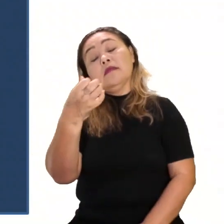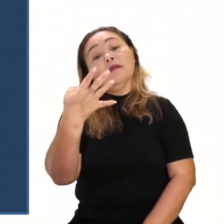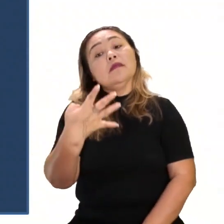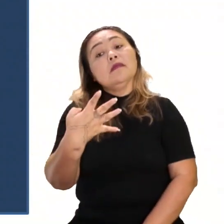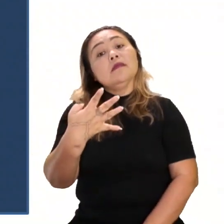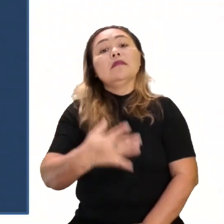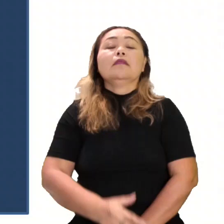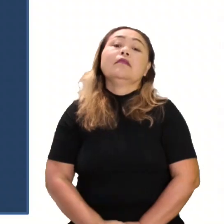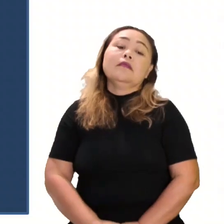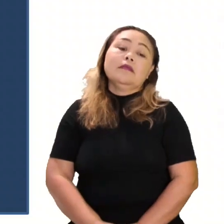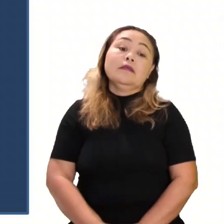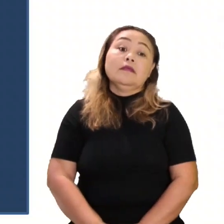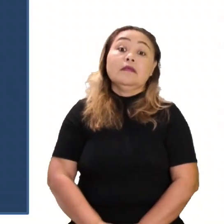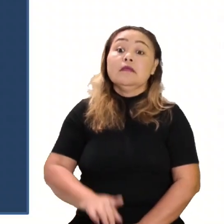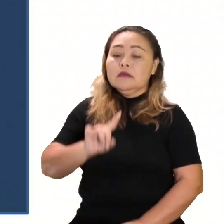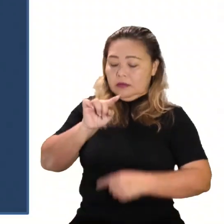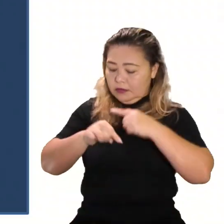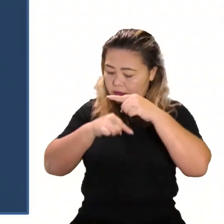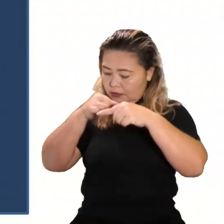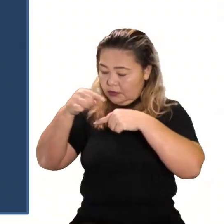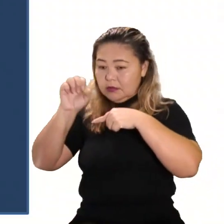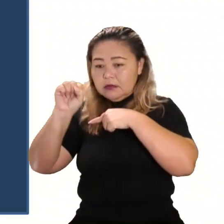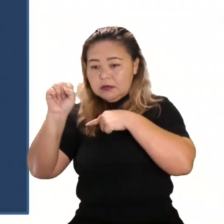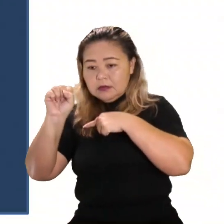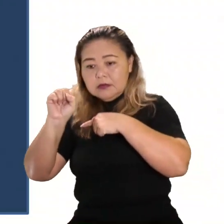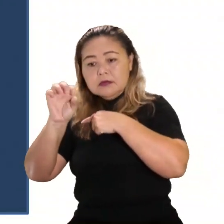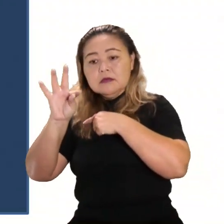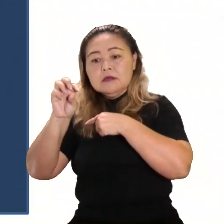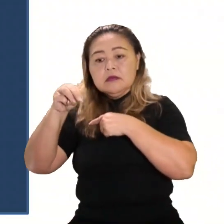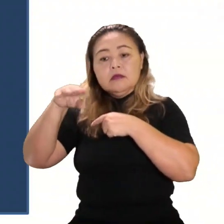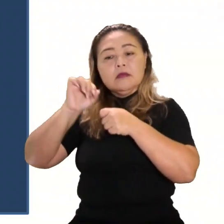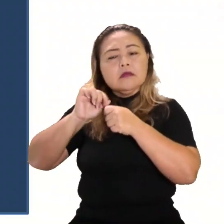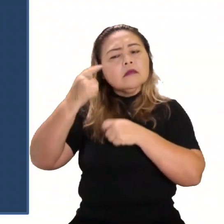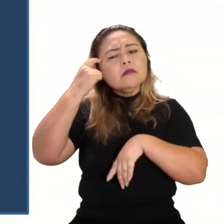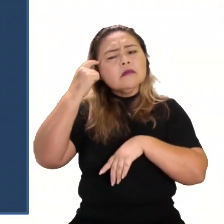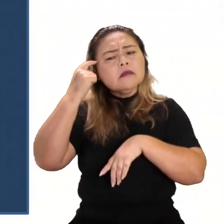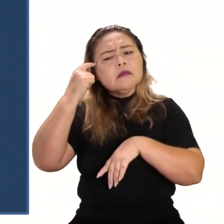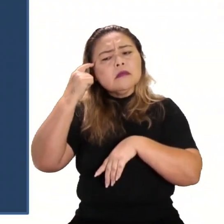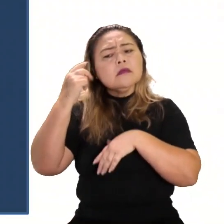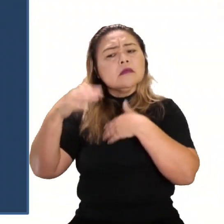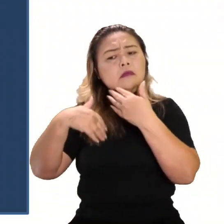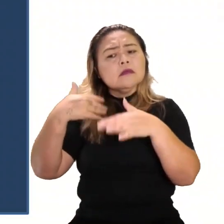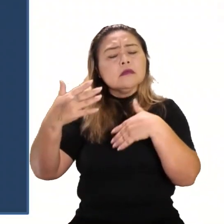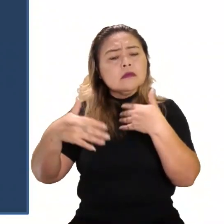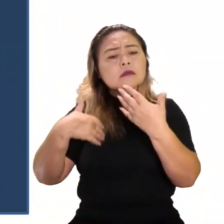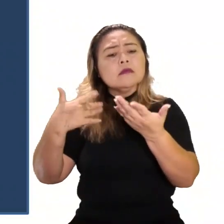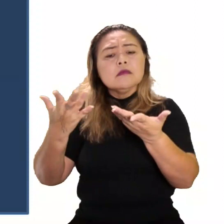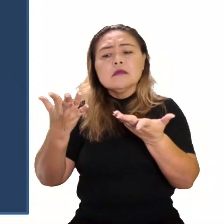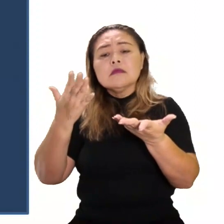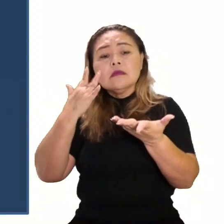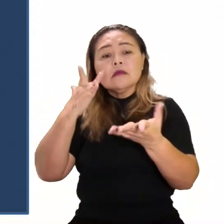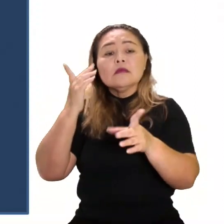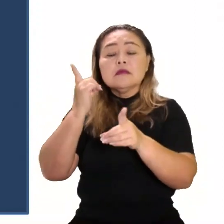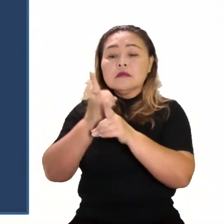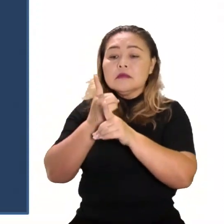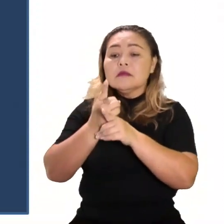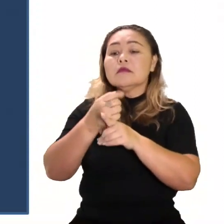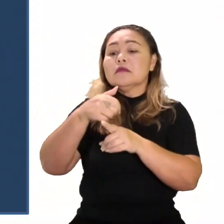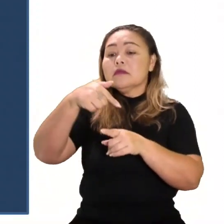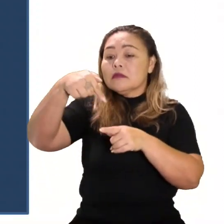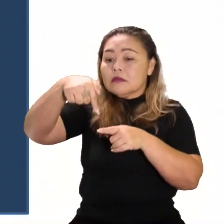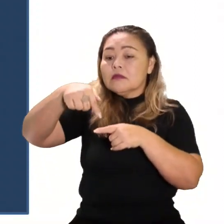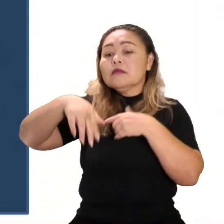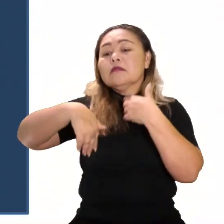menos 64? O oitavo termo? Isso. Então é só dar uma pensadinha, né? E continuando, não é? É só descobrir quem é a razão e